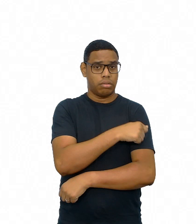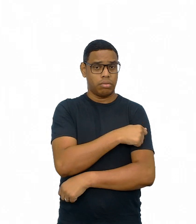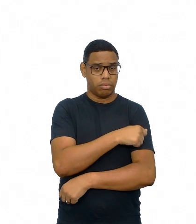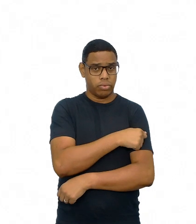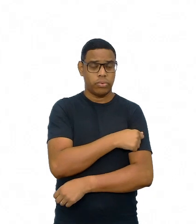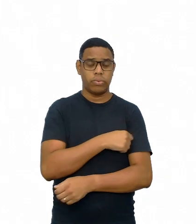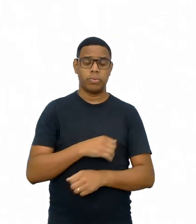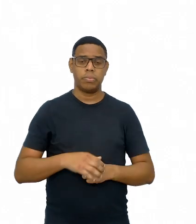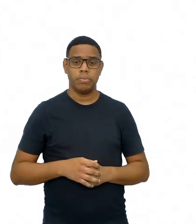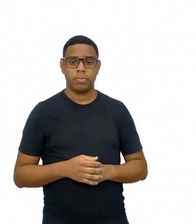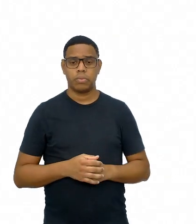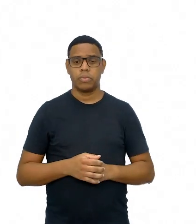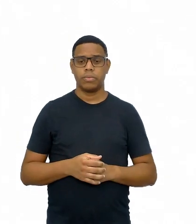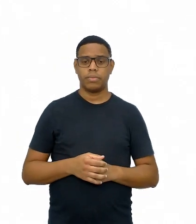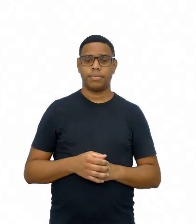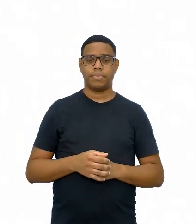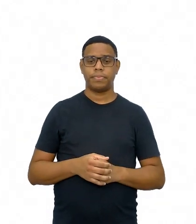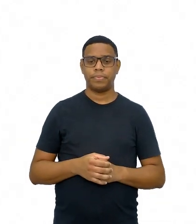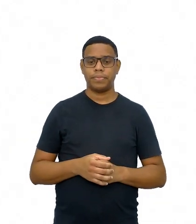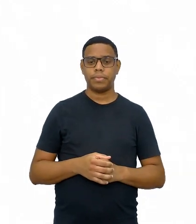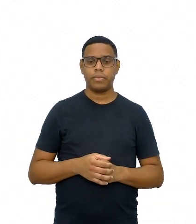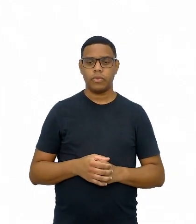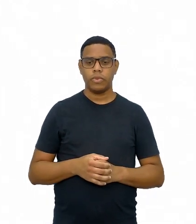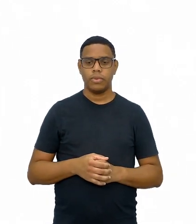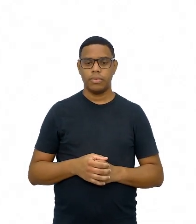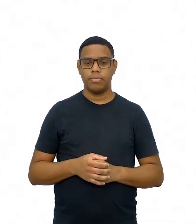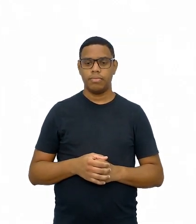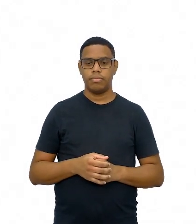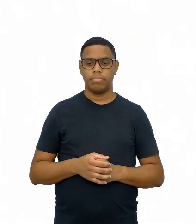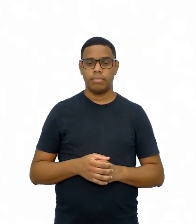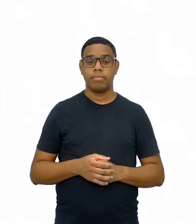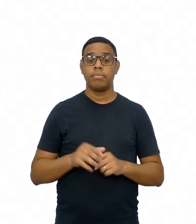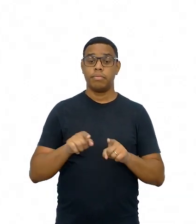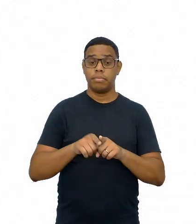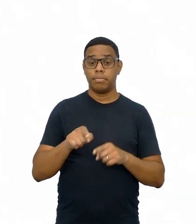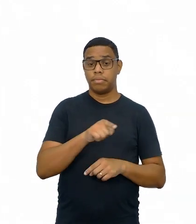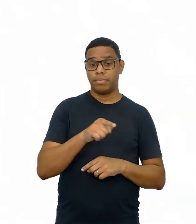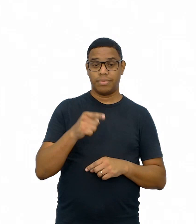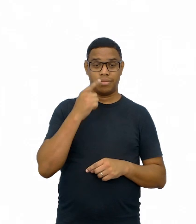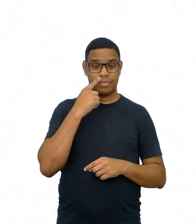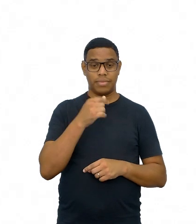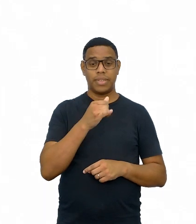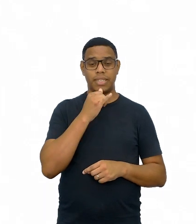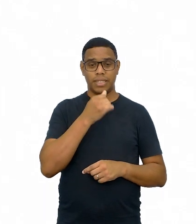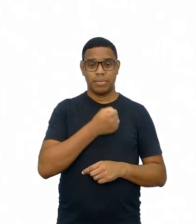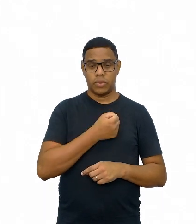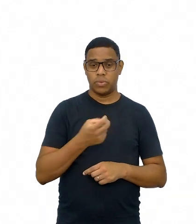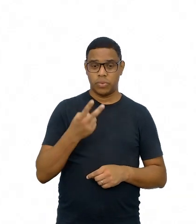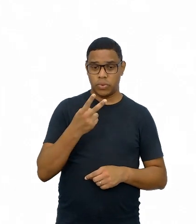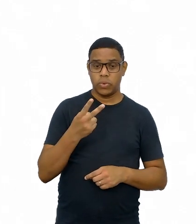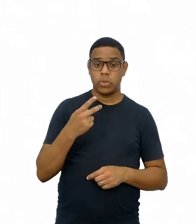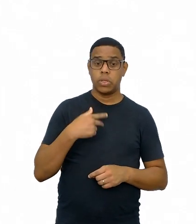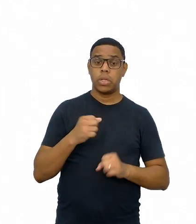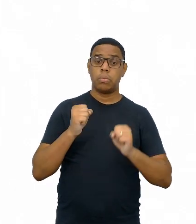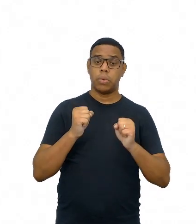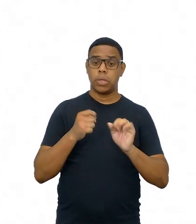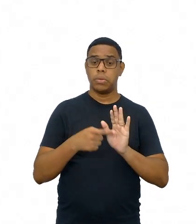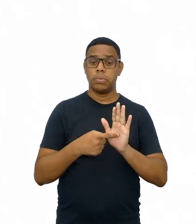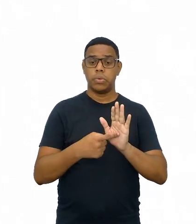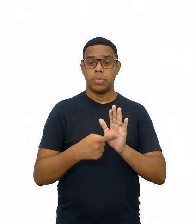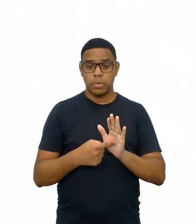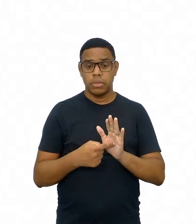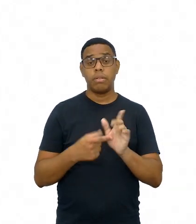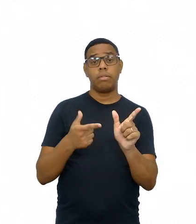pequenos estudantes aí. Bom, e como também vocês estão vendo aqui nesse exemplo 2, eu posso estar representando